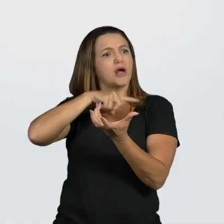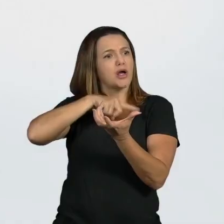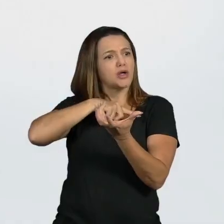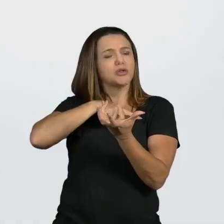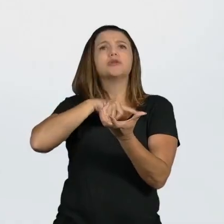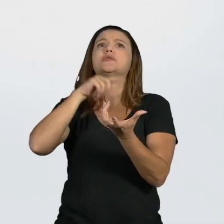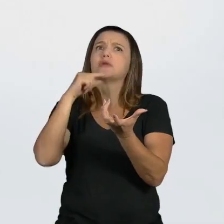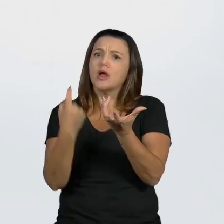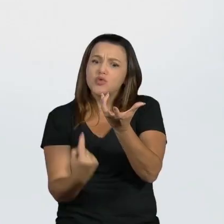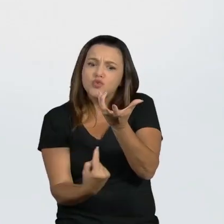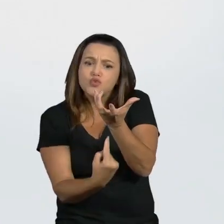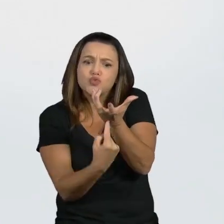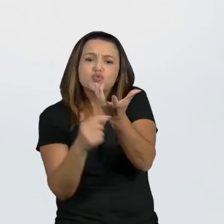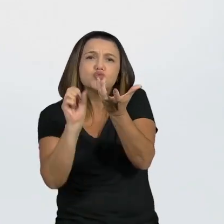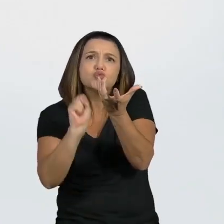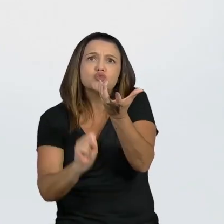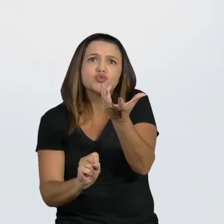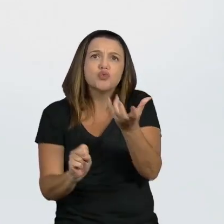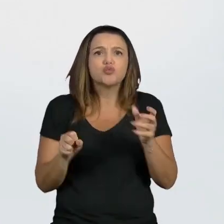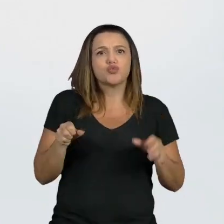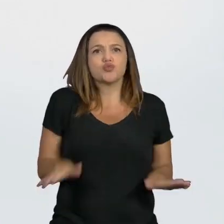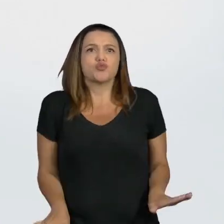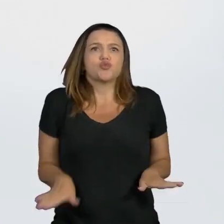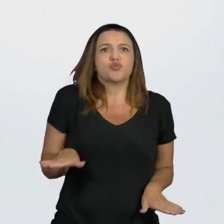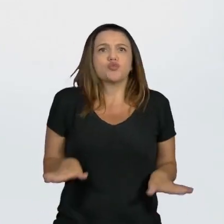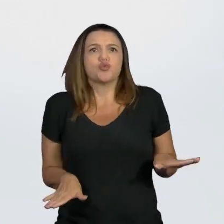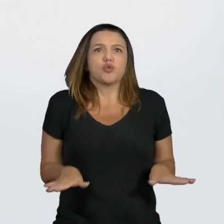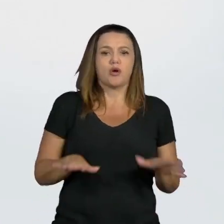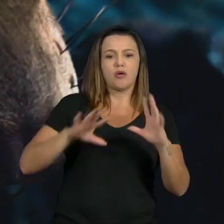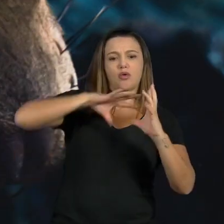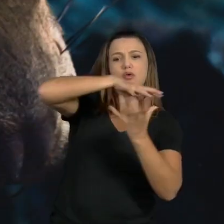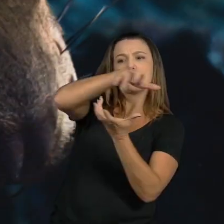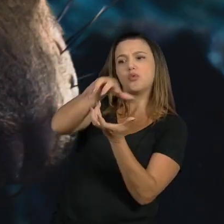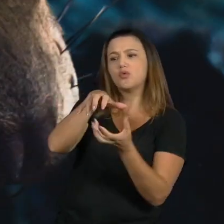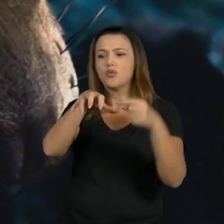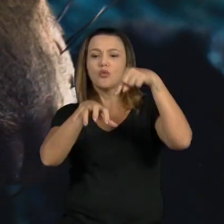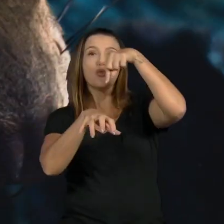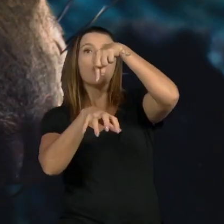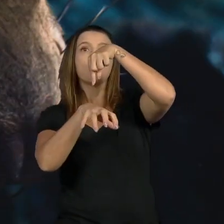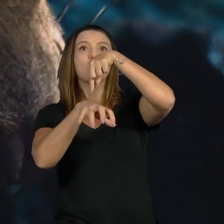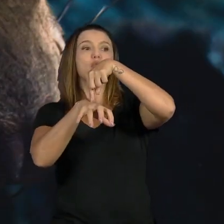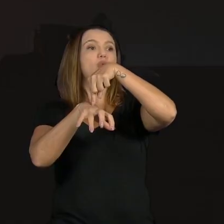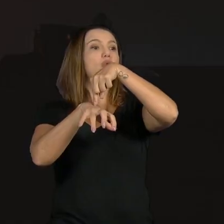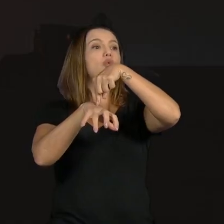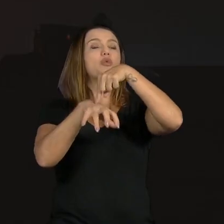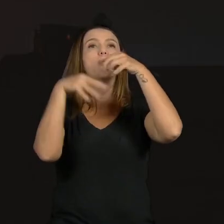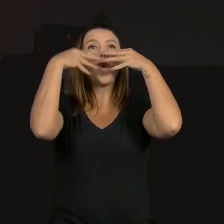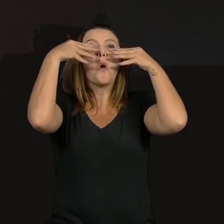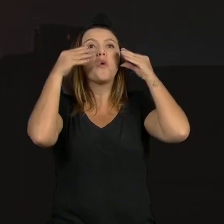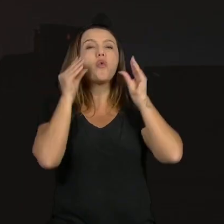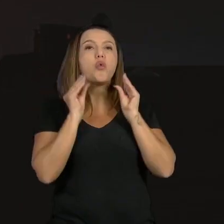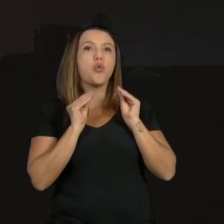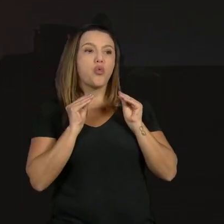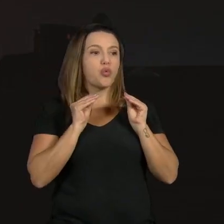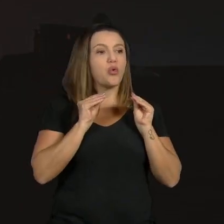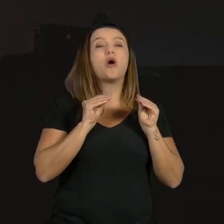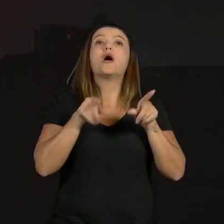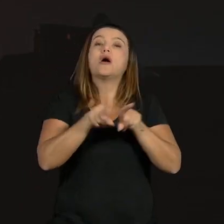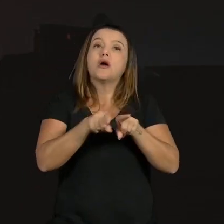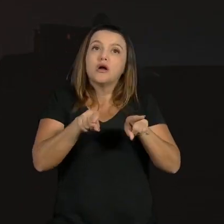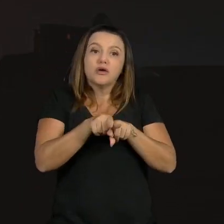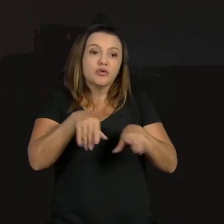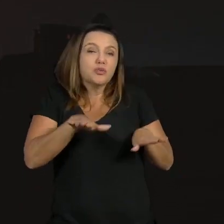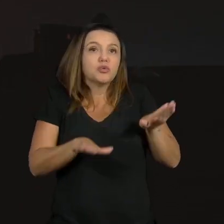pinguins. Na região do Polo Norte, o Ártico, com focas e leões marinhos. E até o